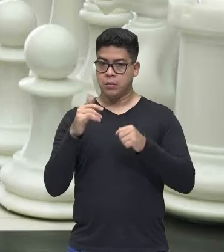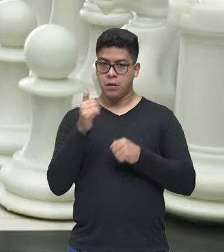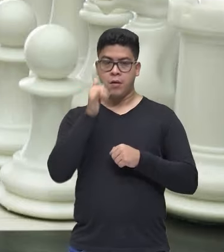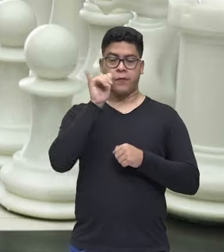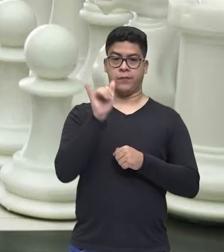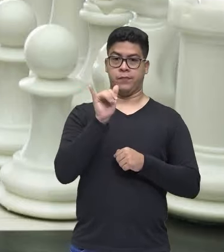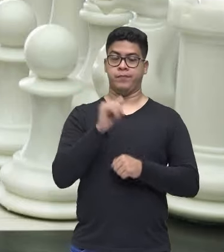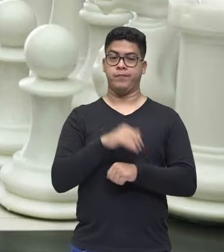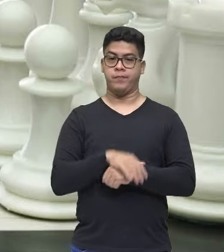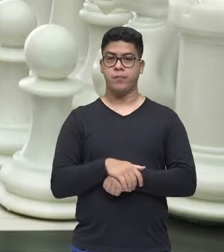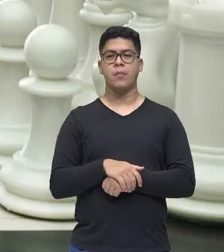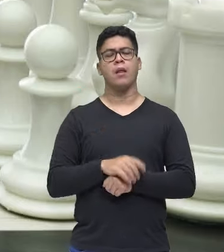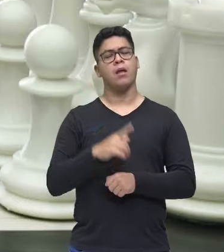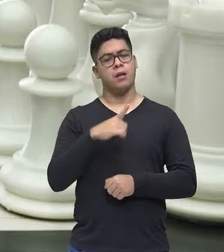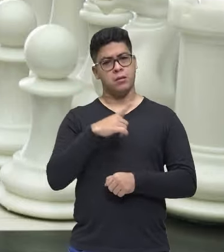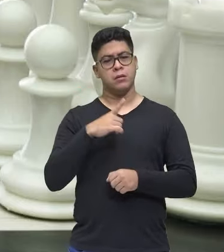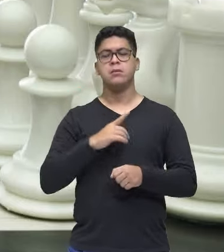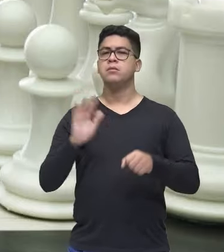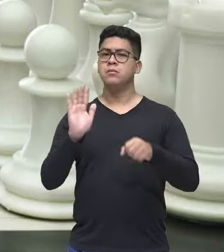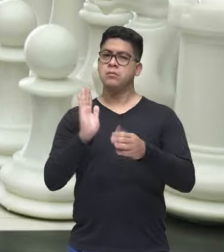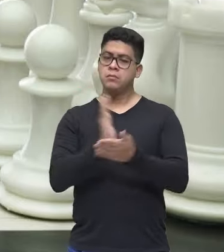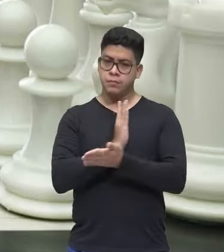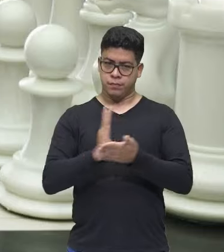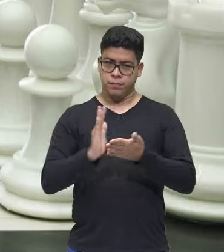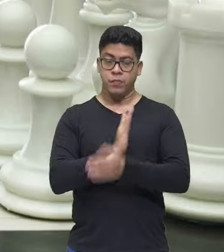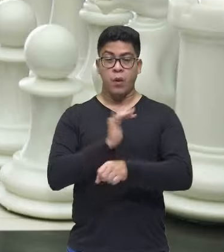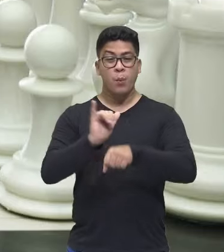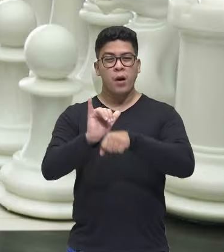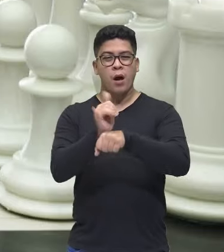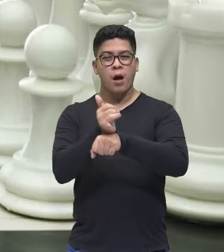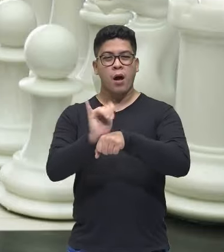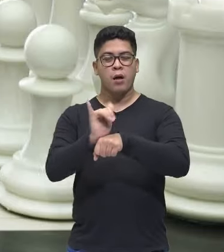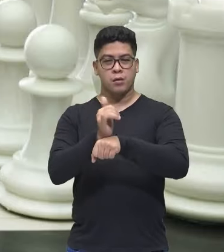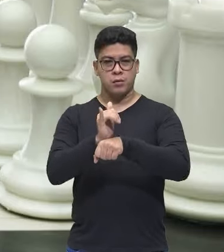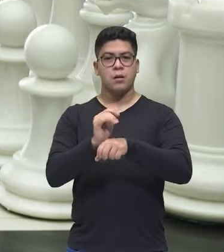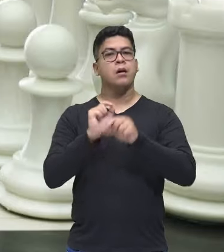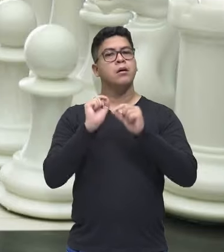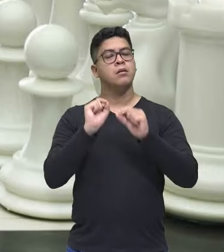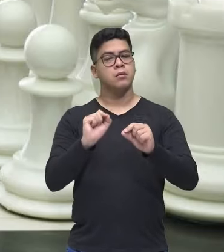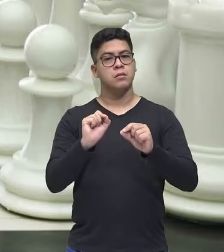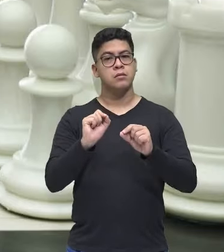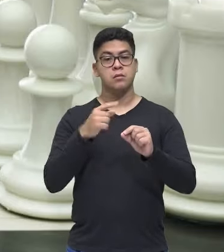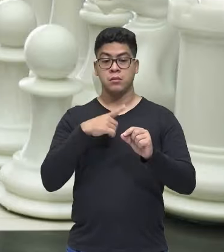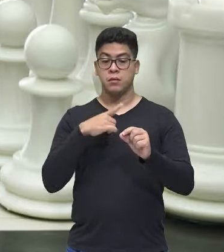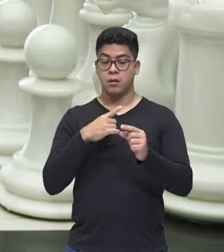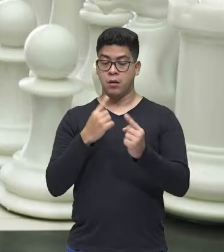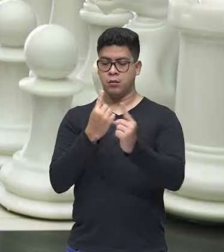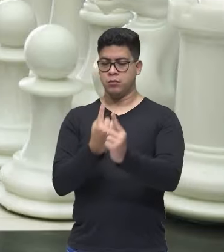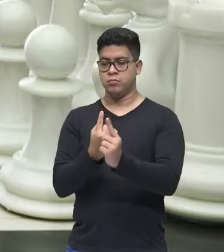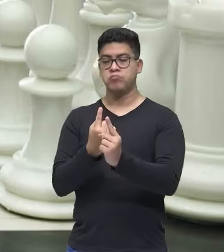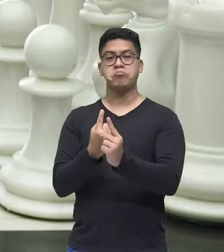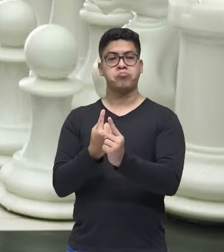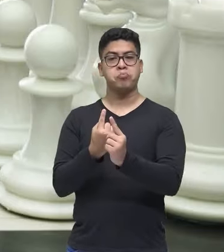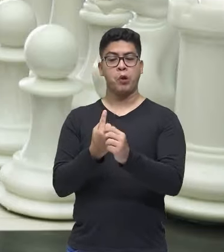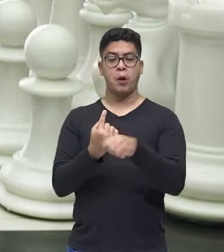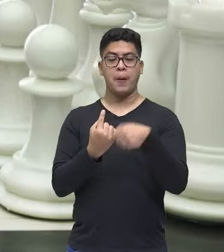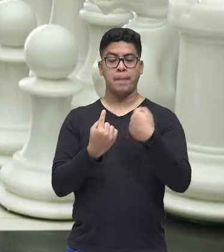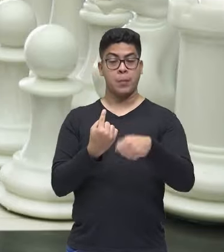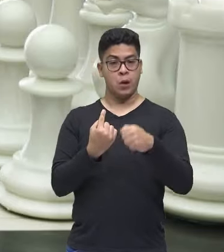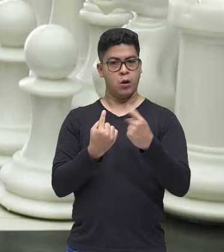nós temos algumas formas de proteger esse rei. Ou colocando uma peça entre o rei e a outra peça que o